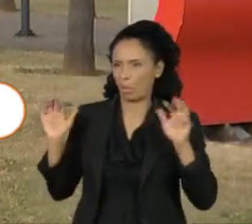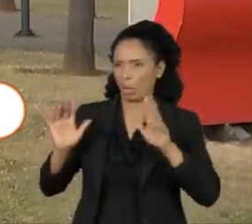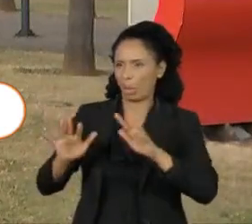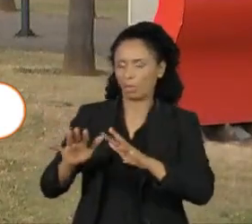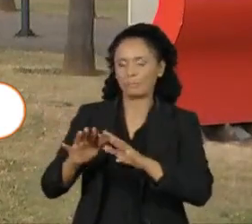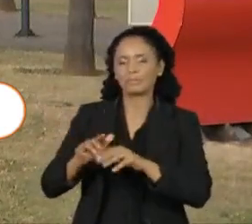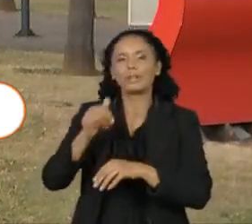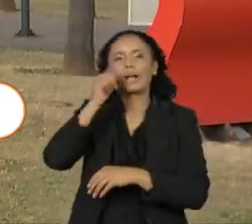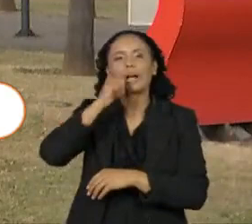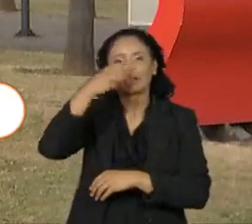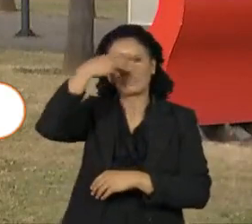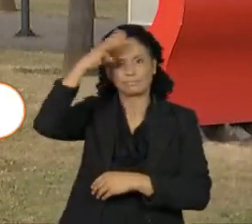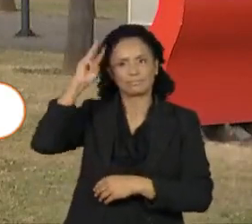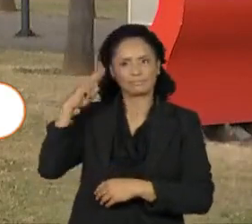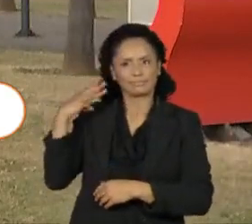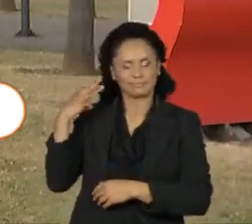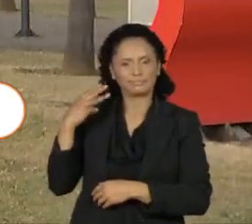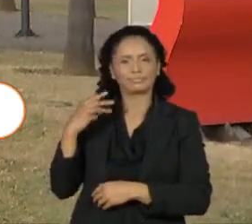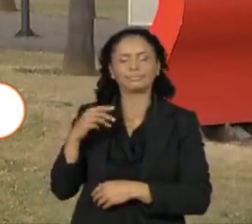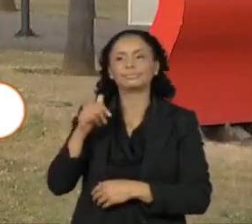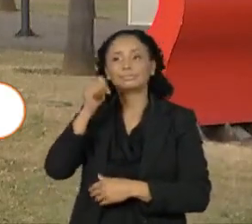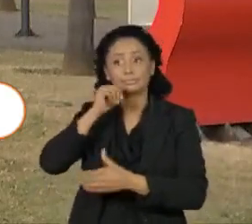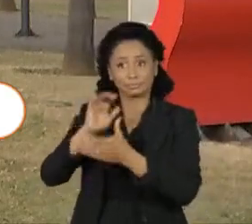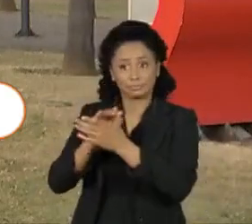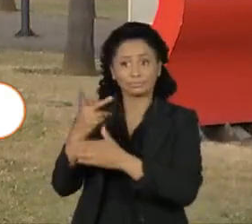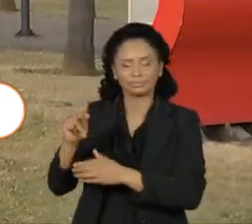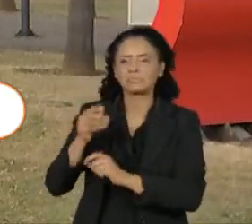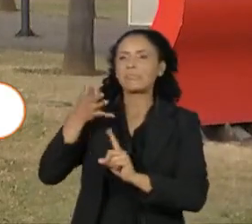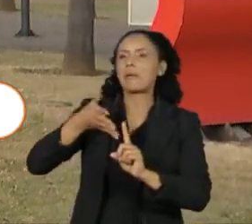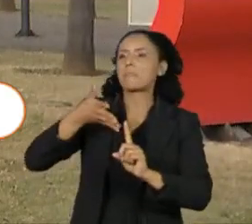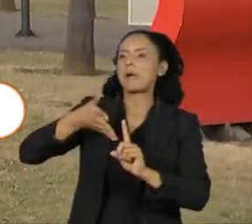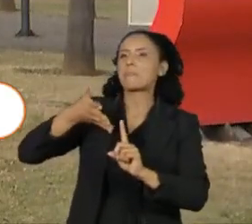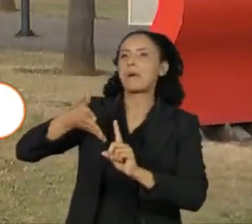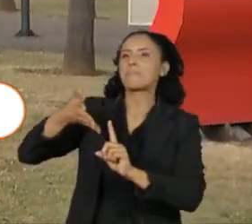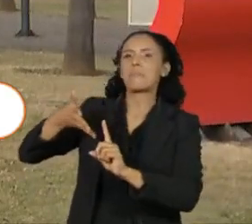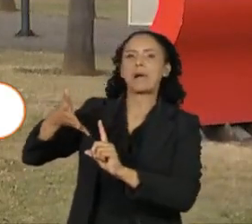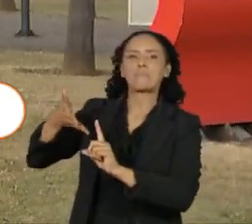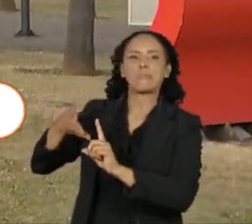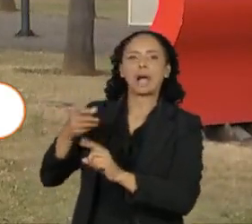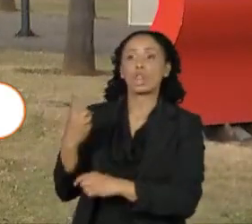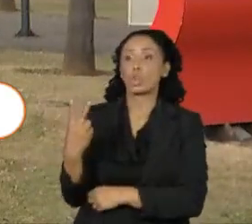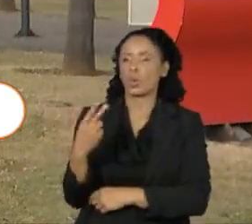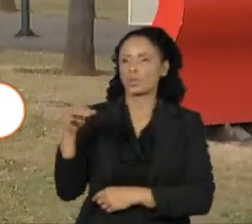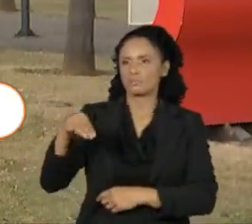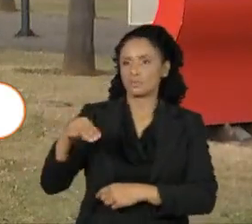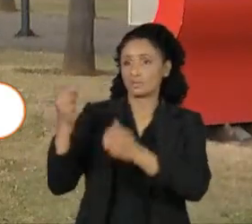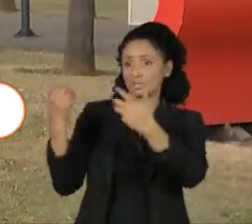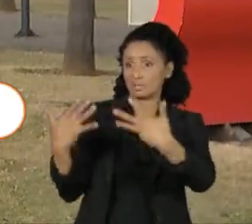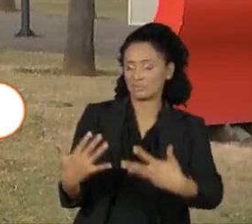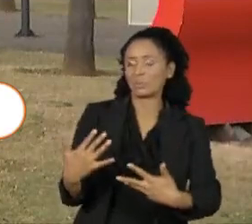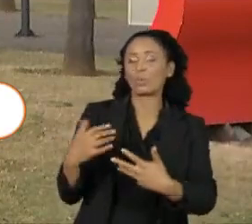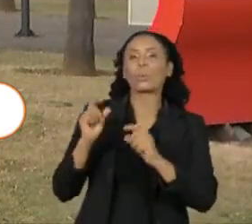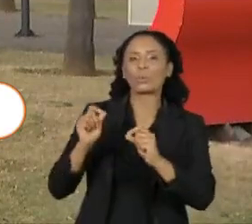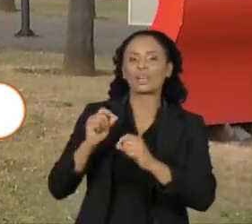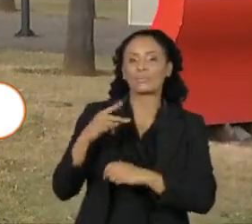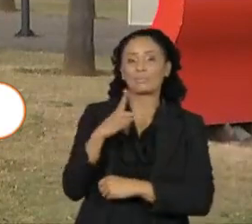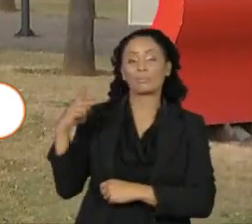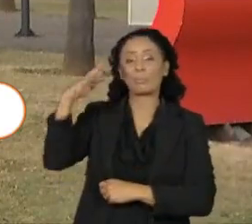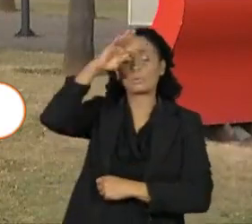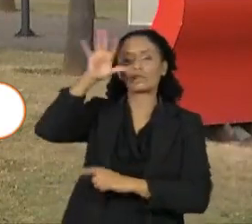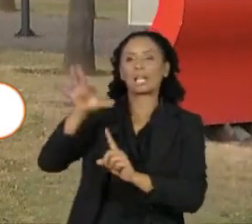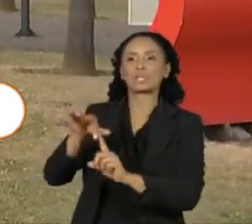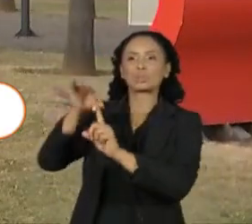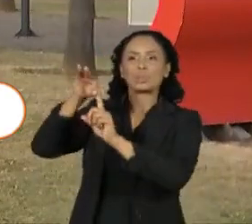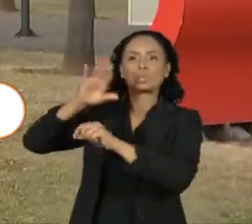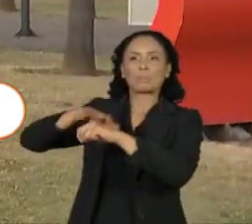que a princípio não ia discursar, falou por 12 minutos e disse que Bolsonaro é o enviado de Deus para livrar o Brasil do